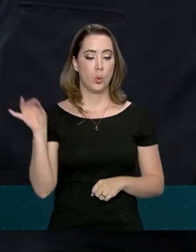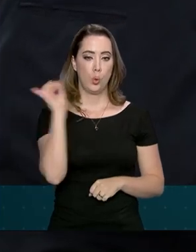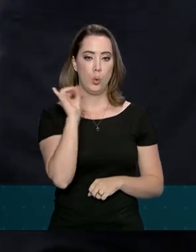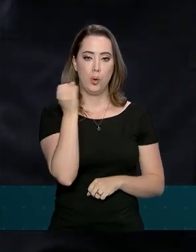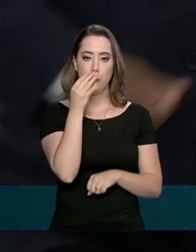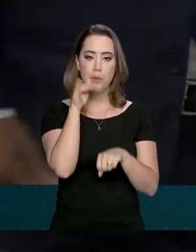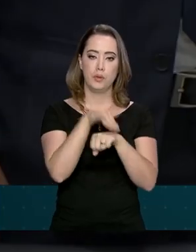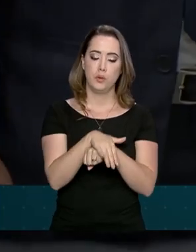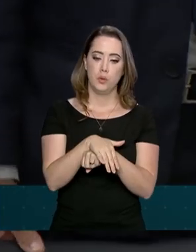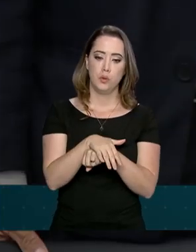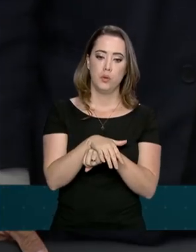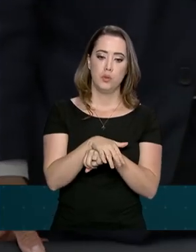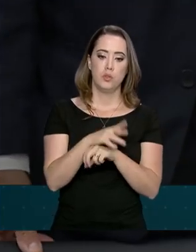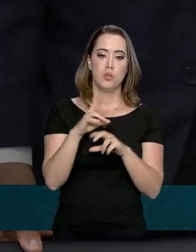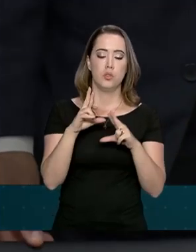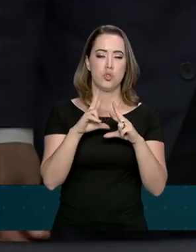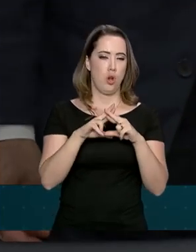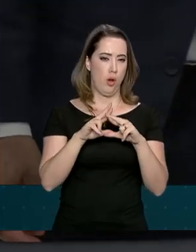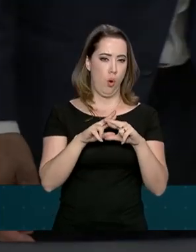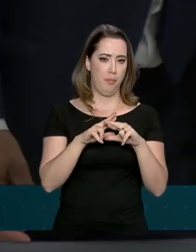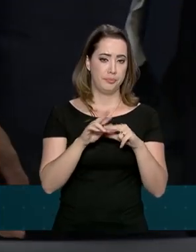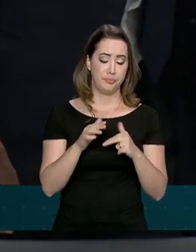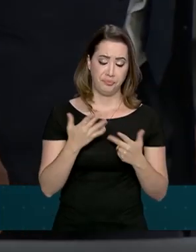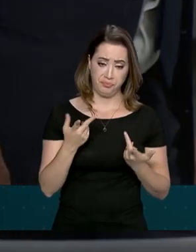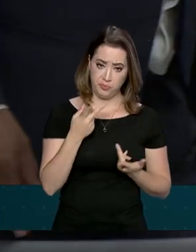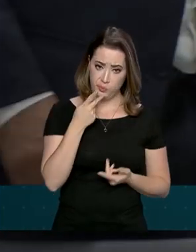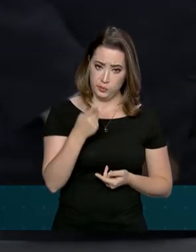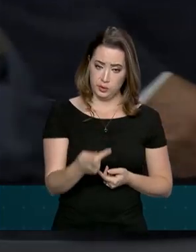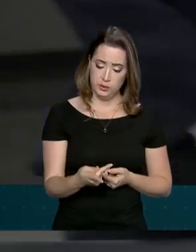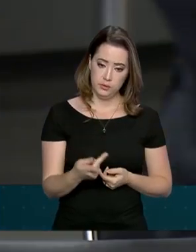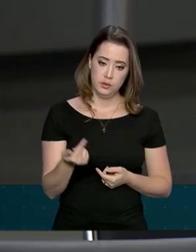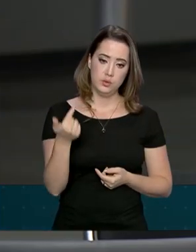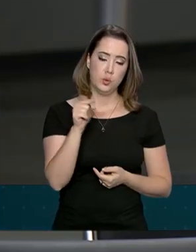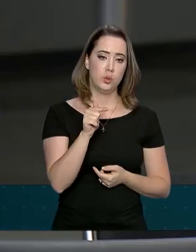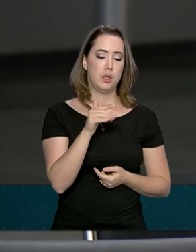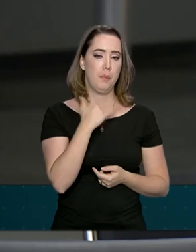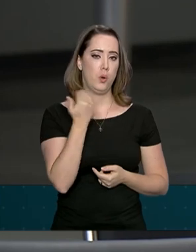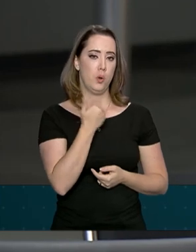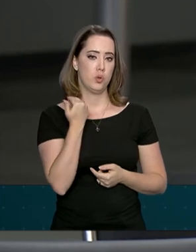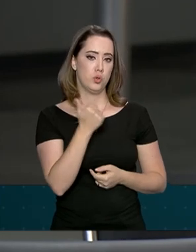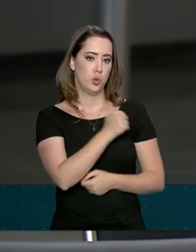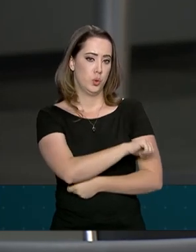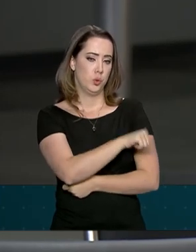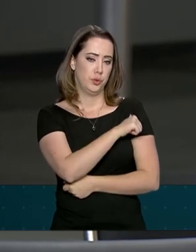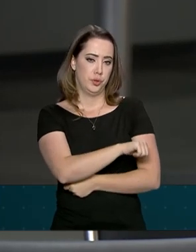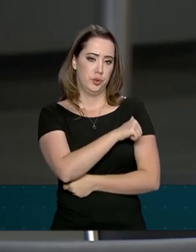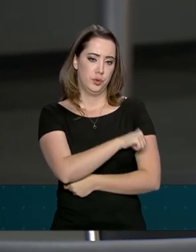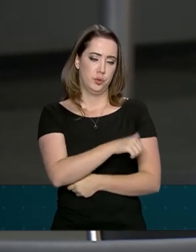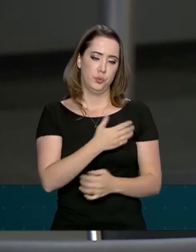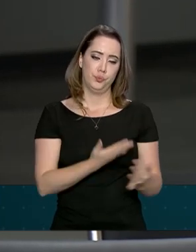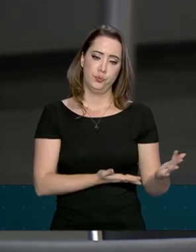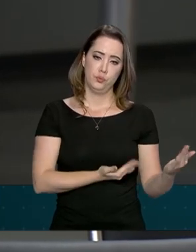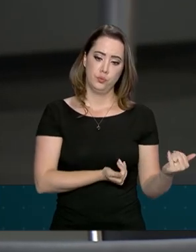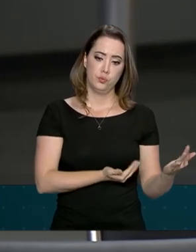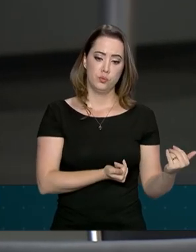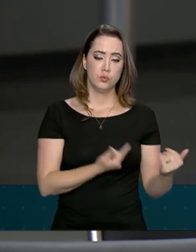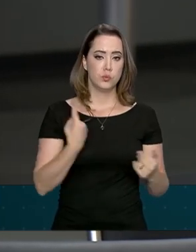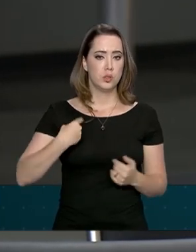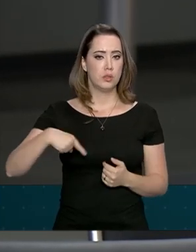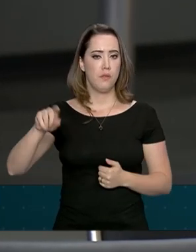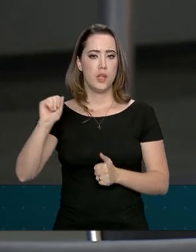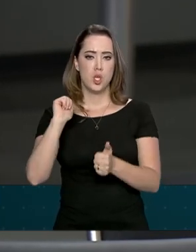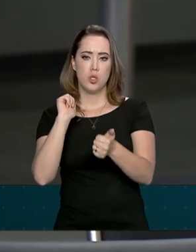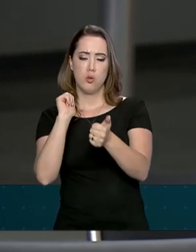é com relação à aquela mais uma morte no rio de janeiro é de um jovem que ia treinar no